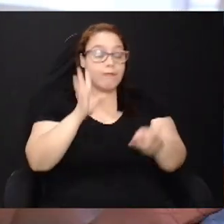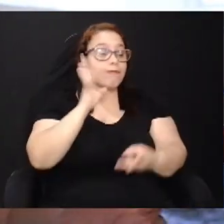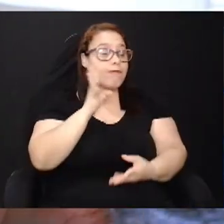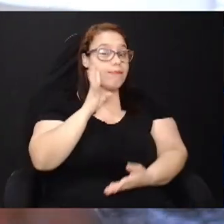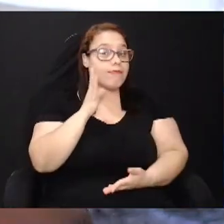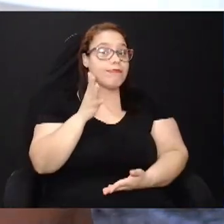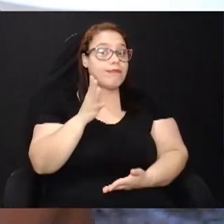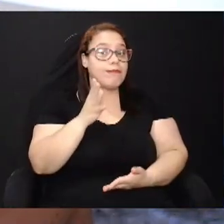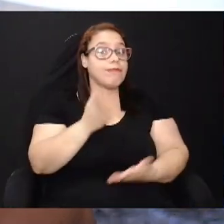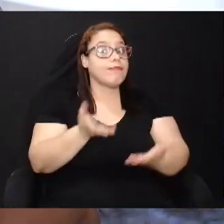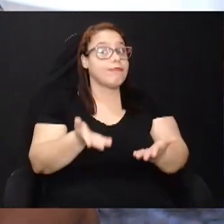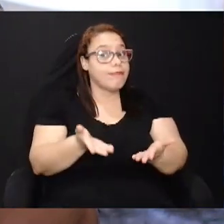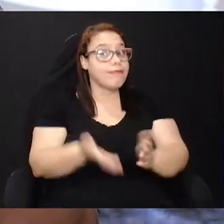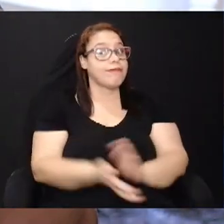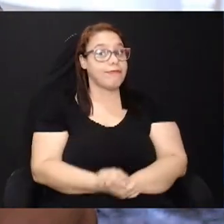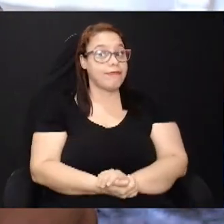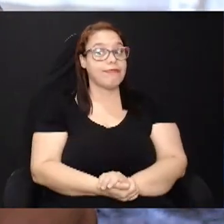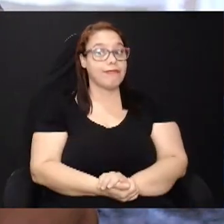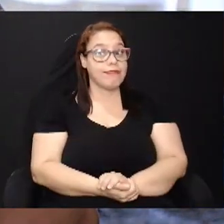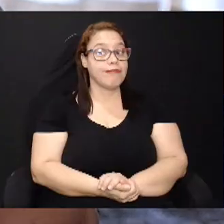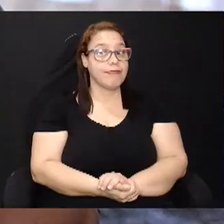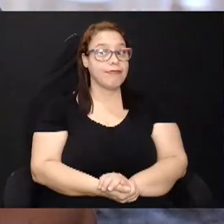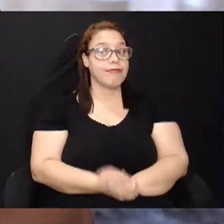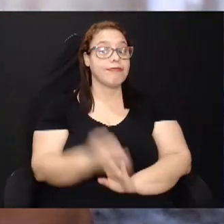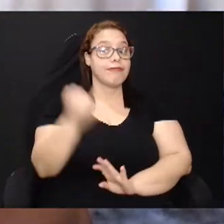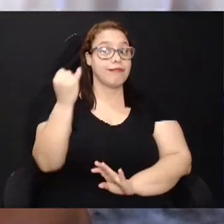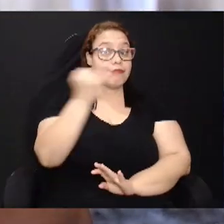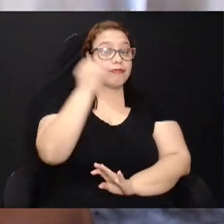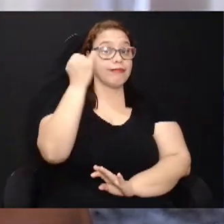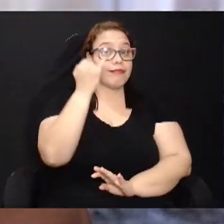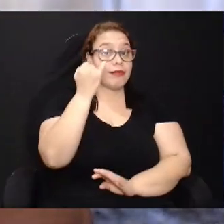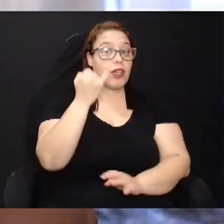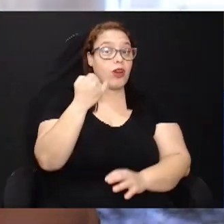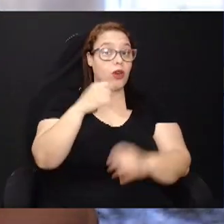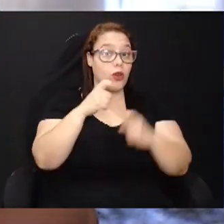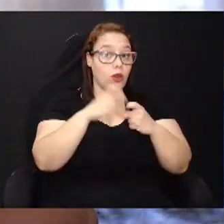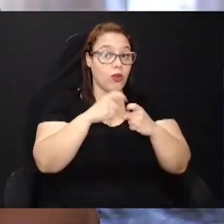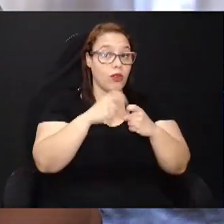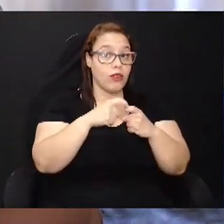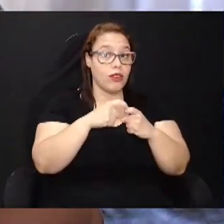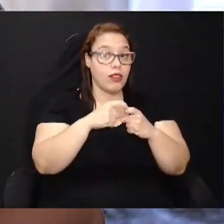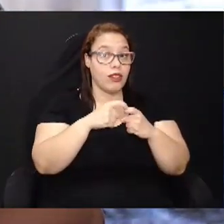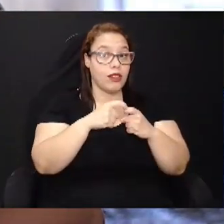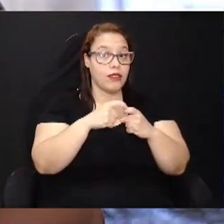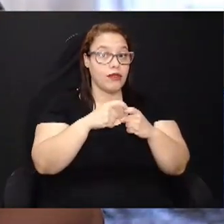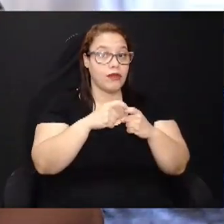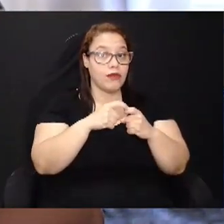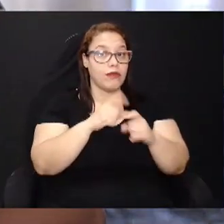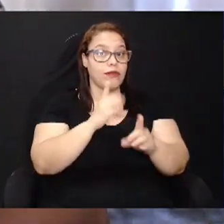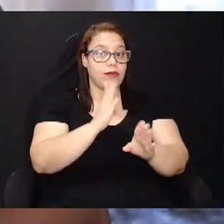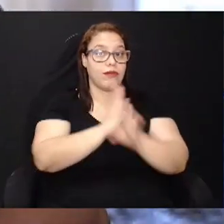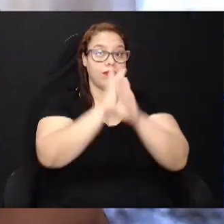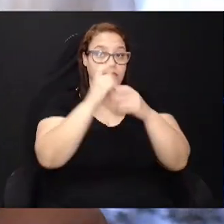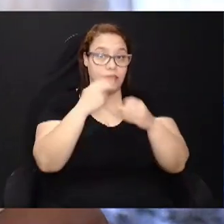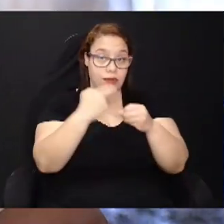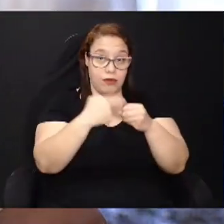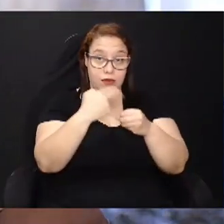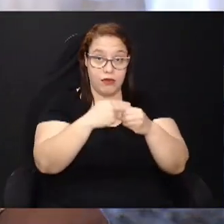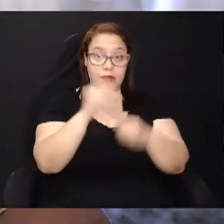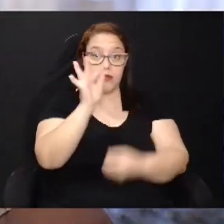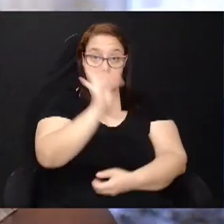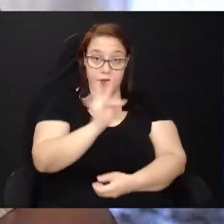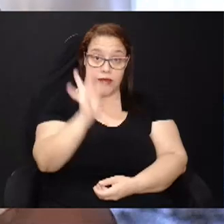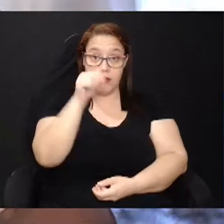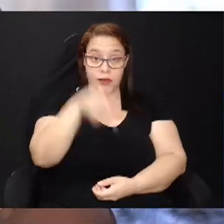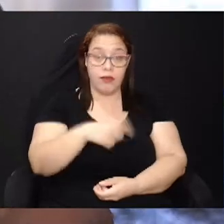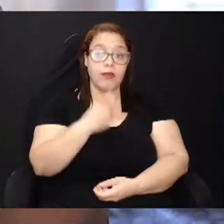que parecia o mais importante, que foi fazer medicina. E entrei aqui na Unicamp, a faculdade aqui de Campinas,